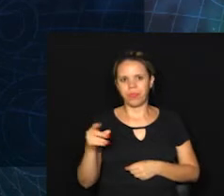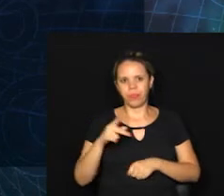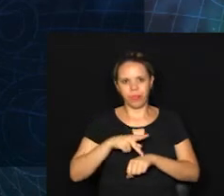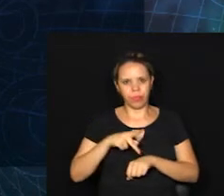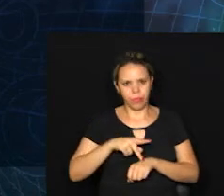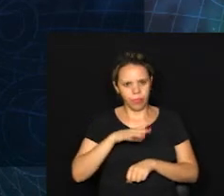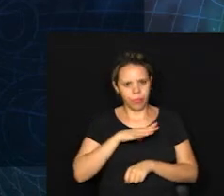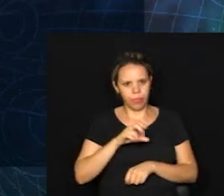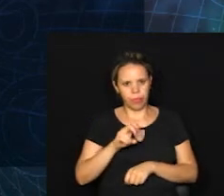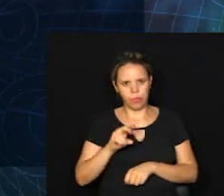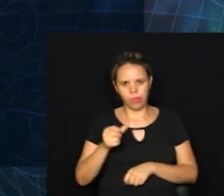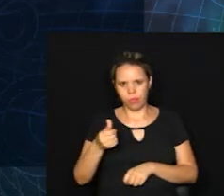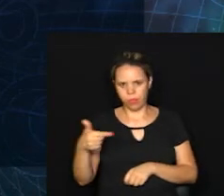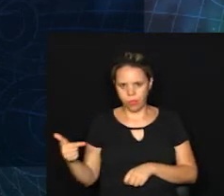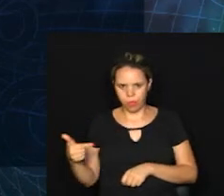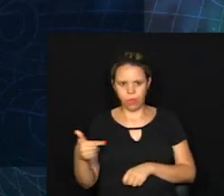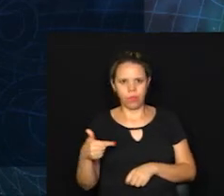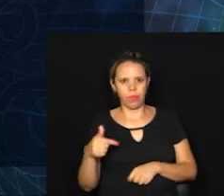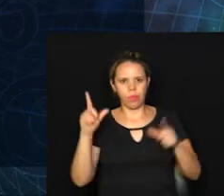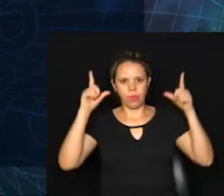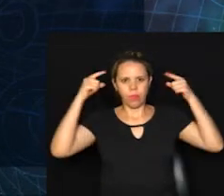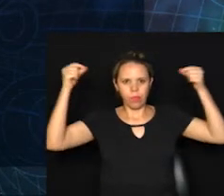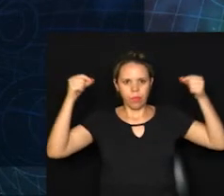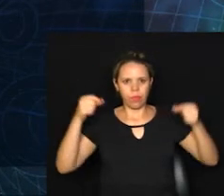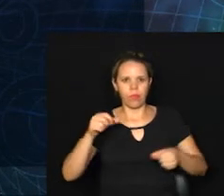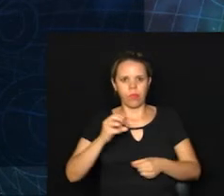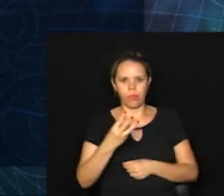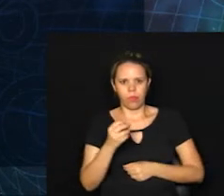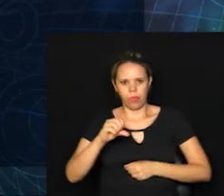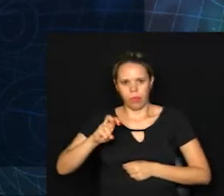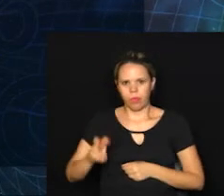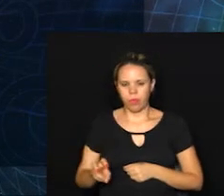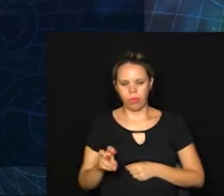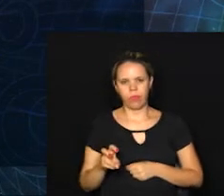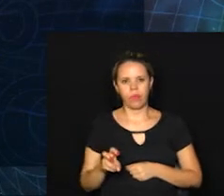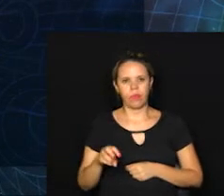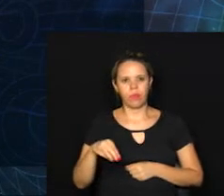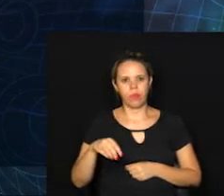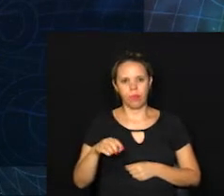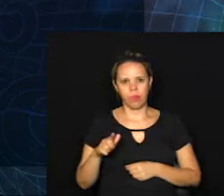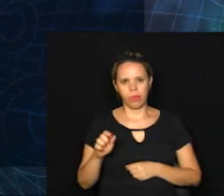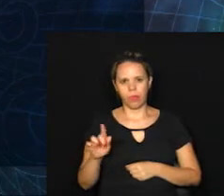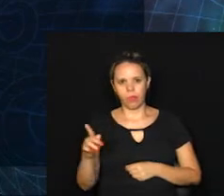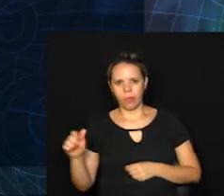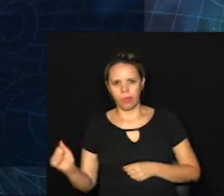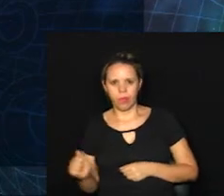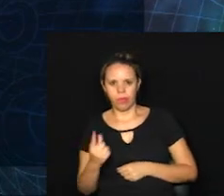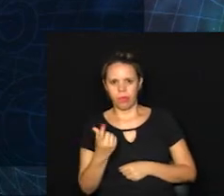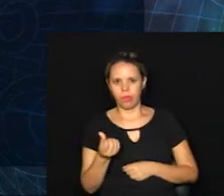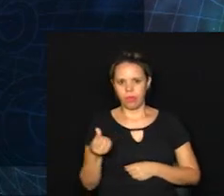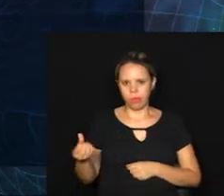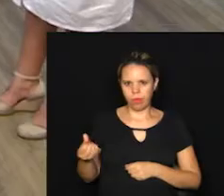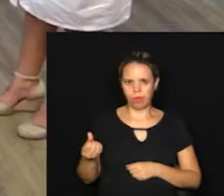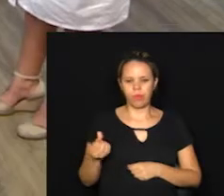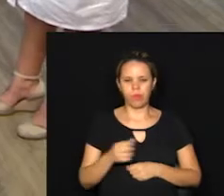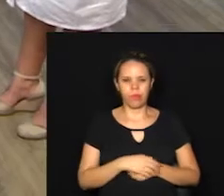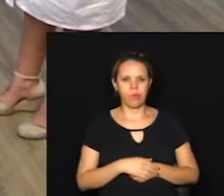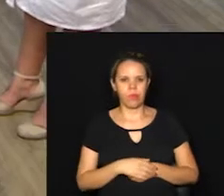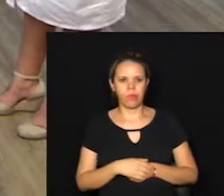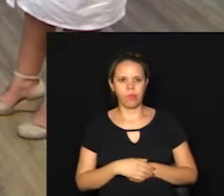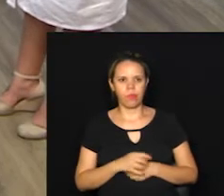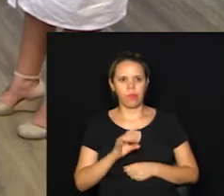Pedreira, 562, Olambra, 395 e Morungaba, com 166. Só